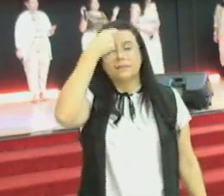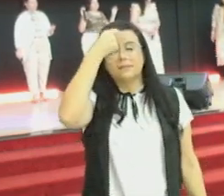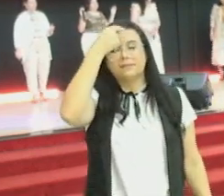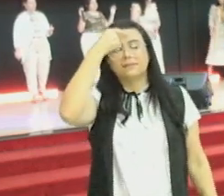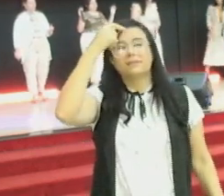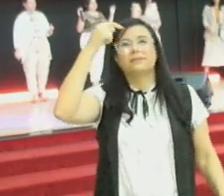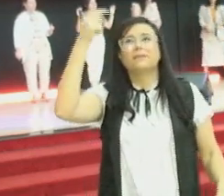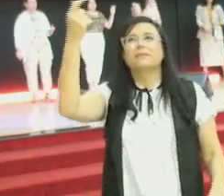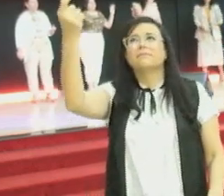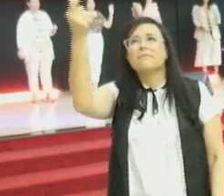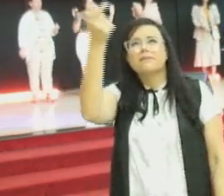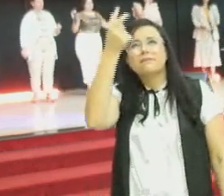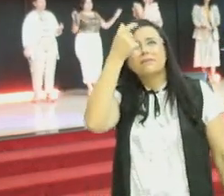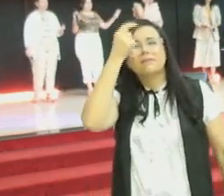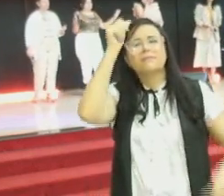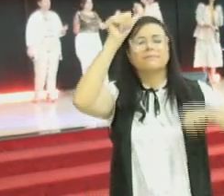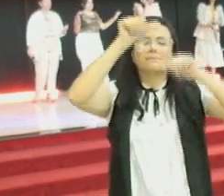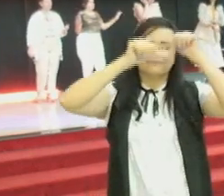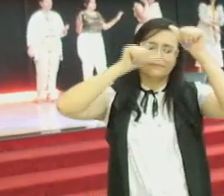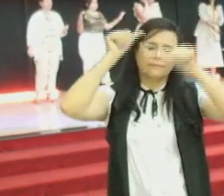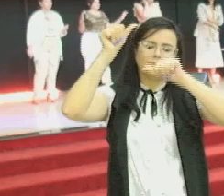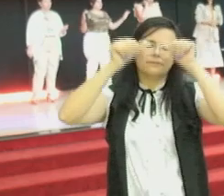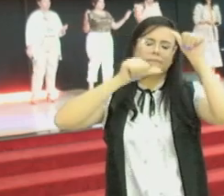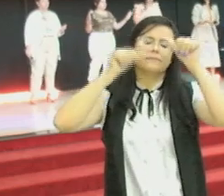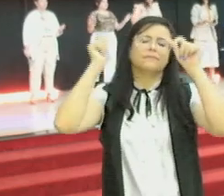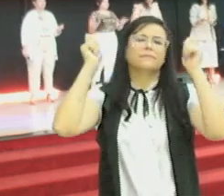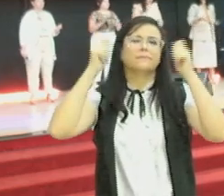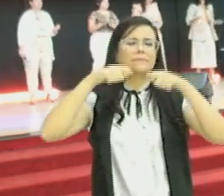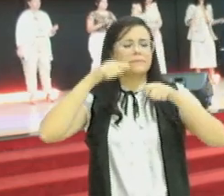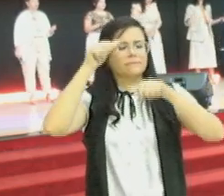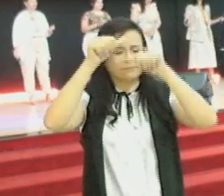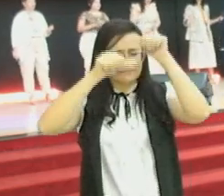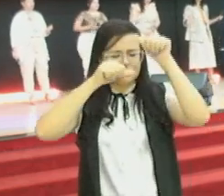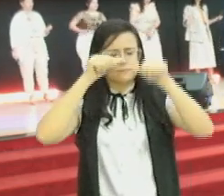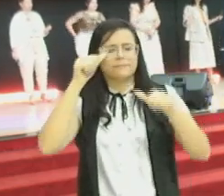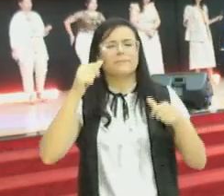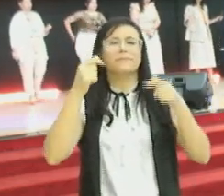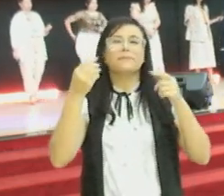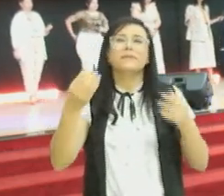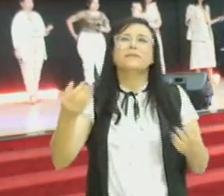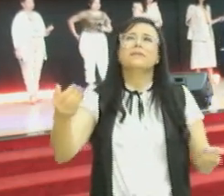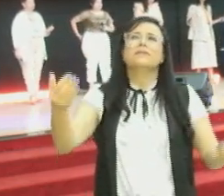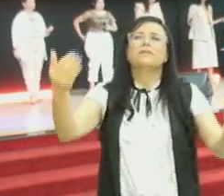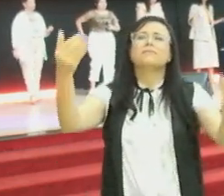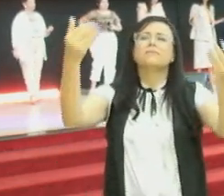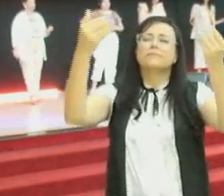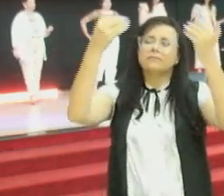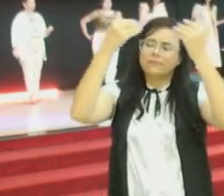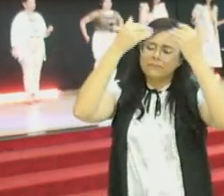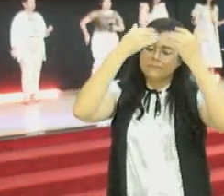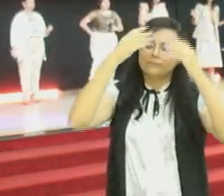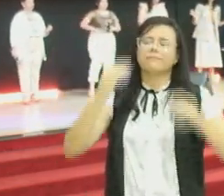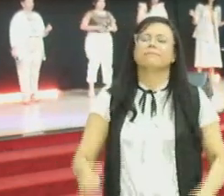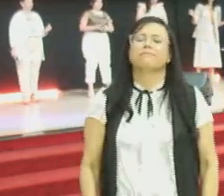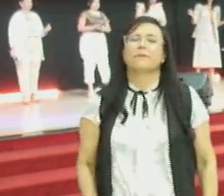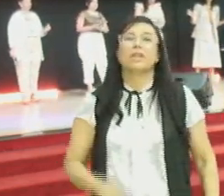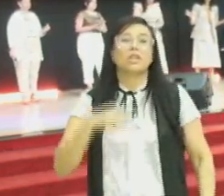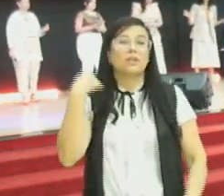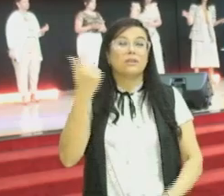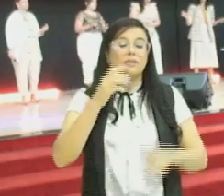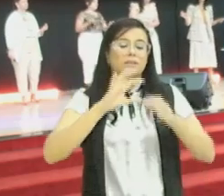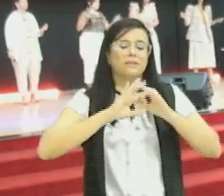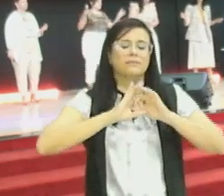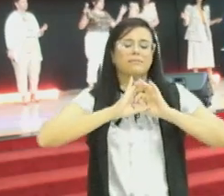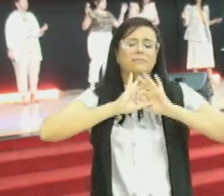a tua palavra foi pregada aqui esta noite, e nós liberamos esta vida